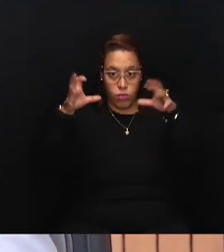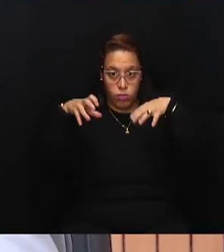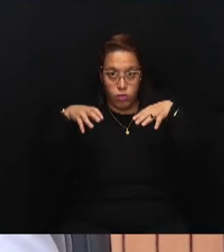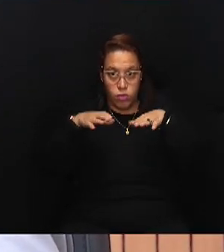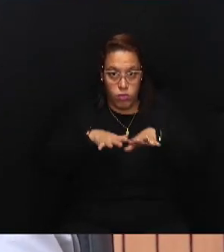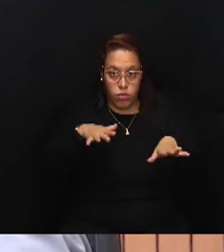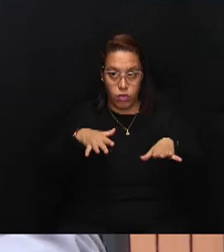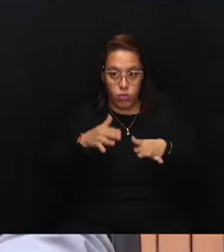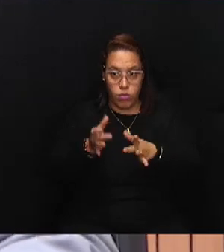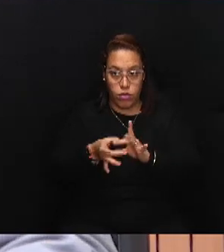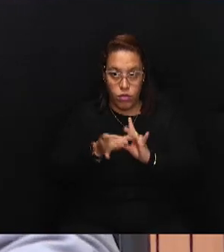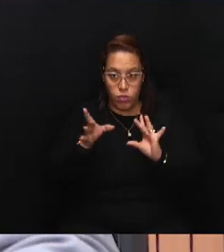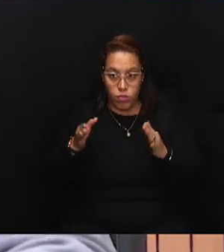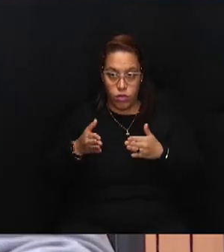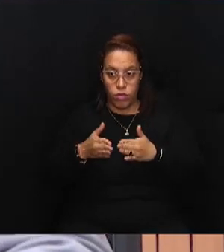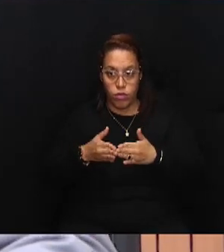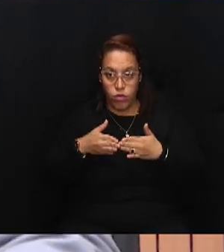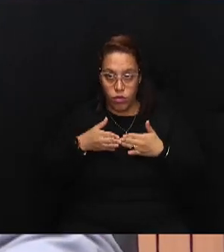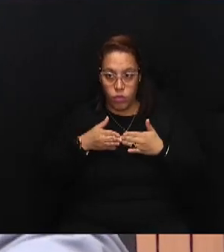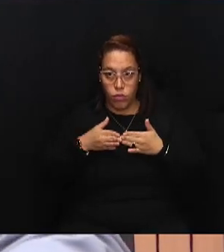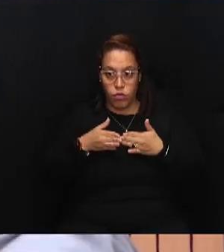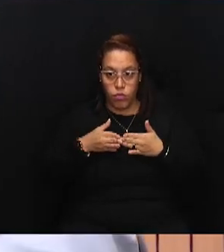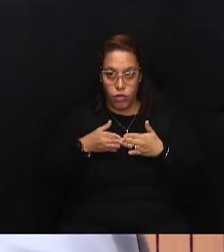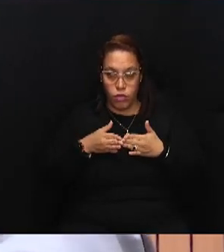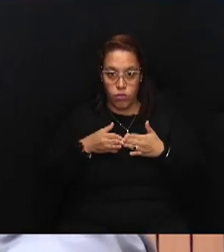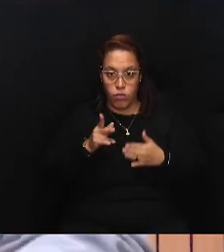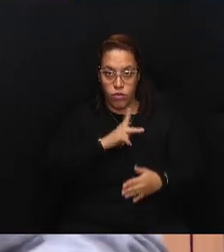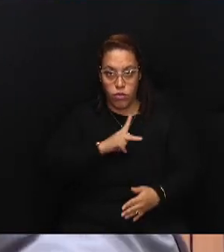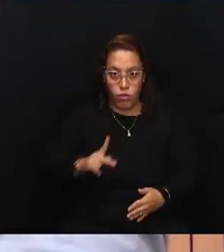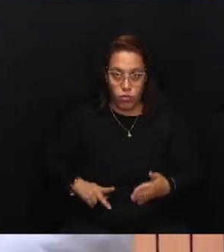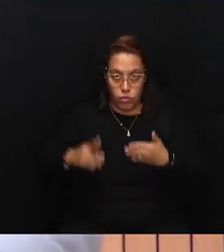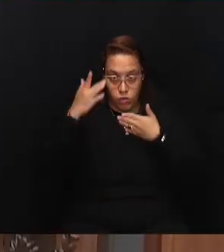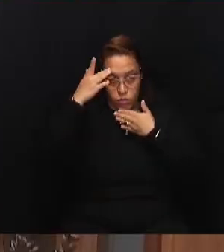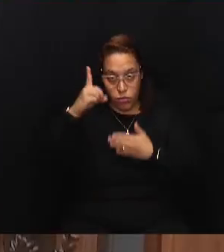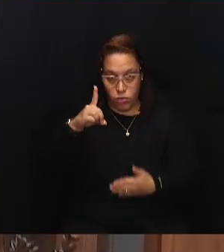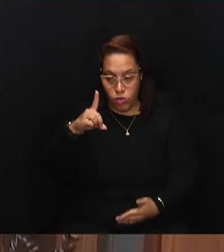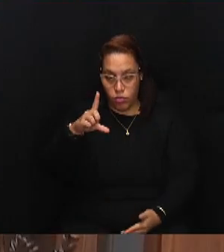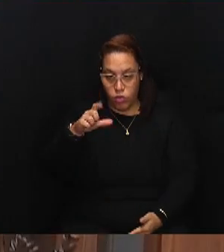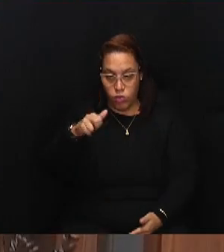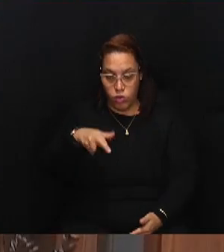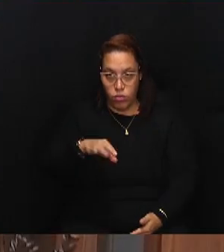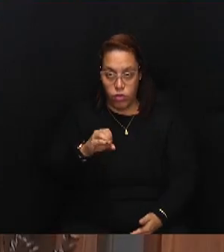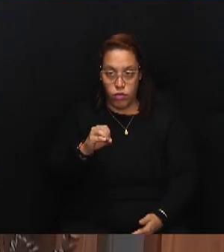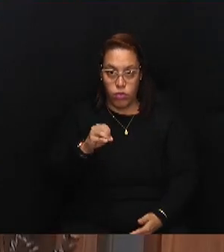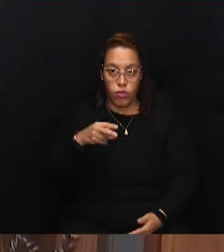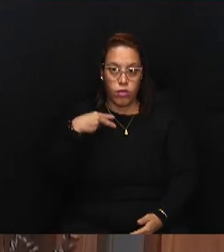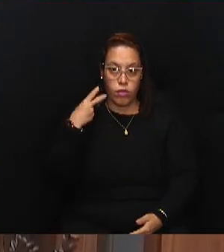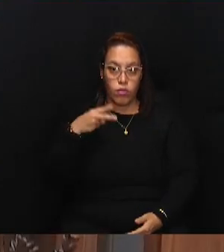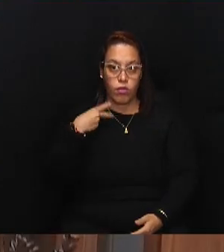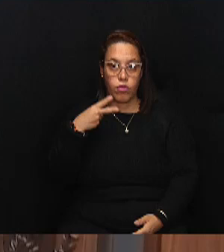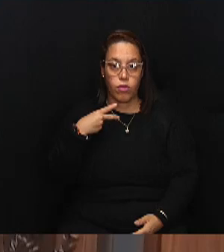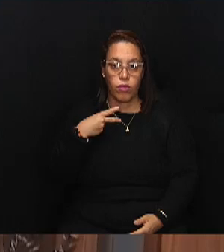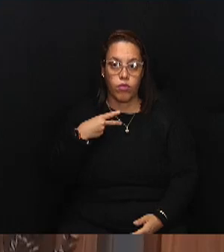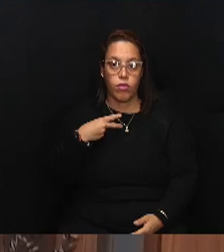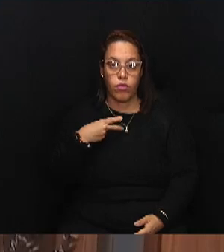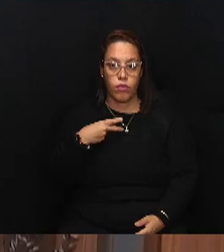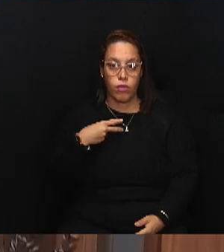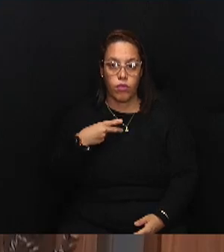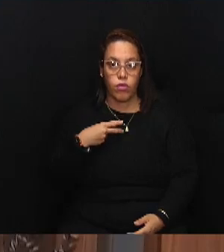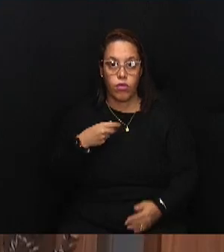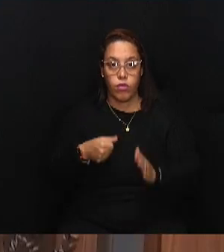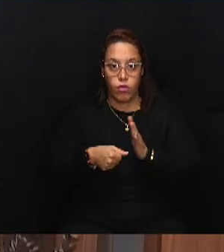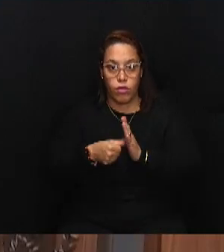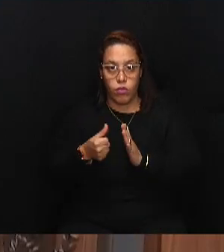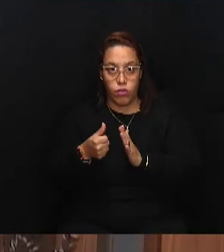peço licença a todos. Eu agradeço a sua presença. Muito obrigado, doutor Leandro. Fazer a saudação ao vereador